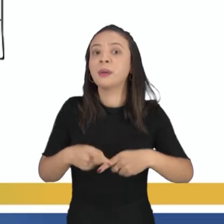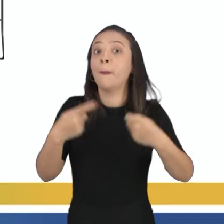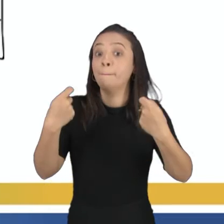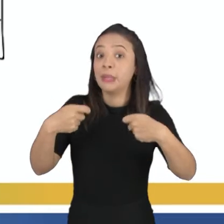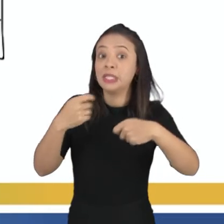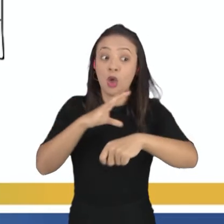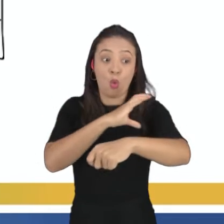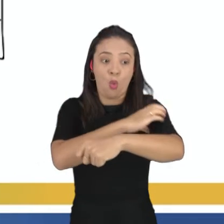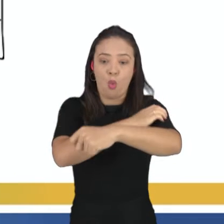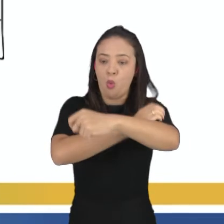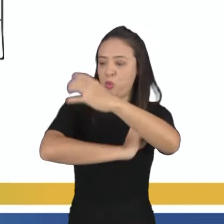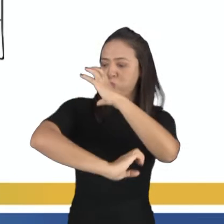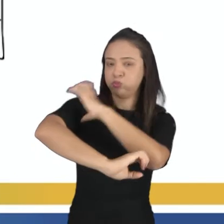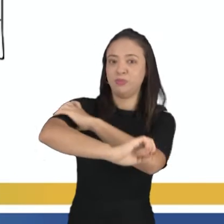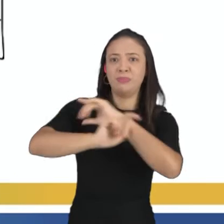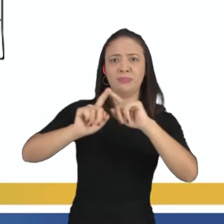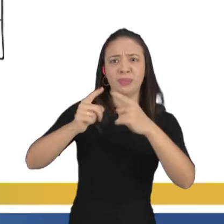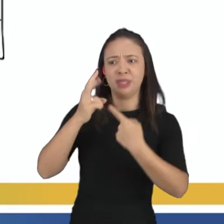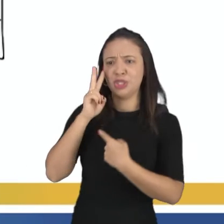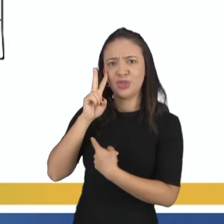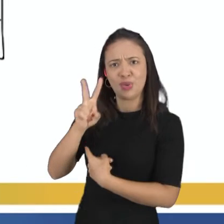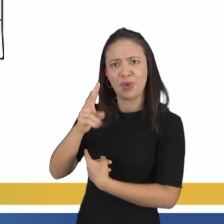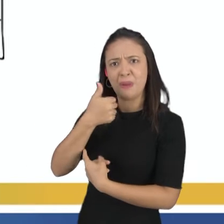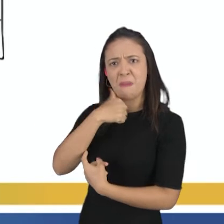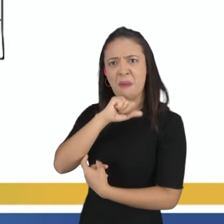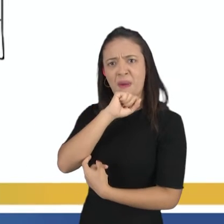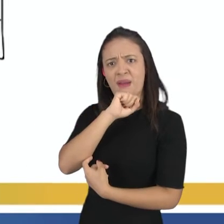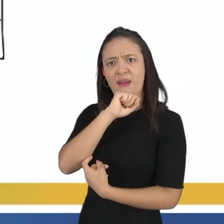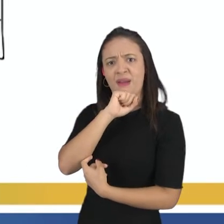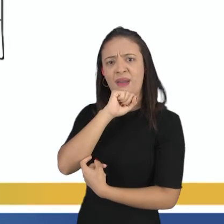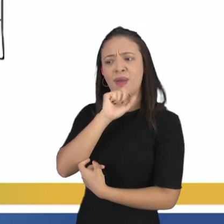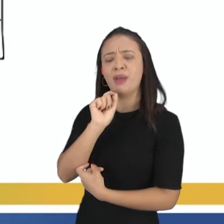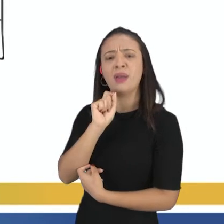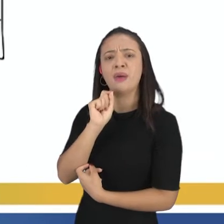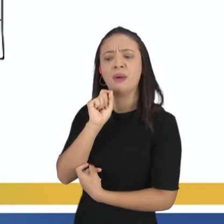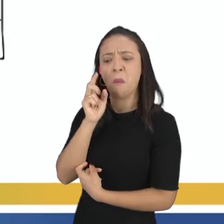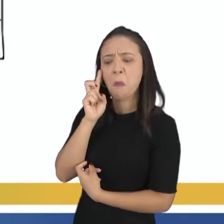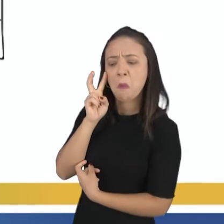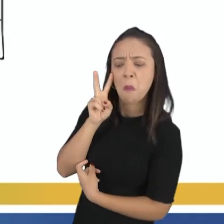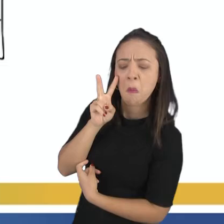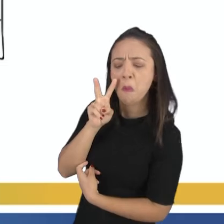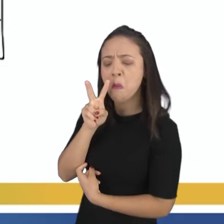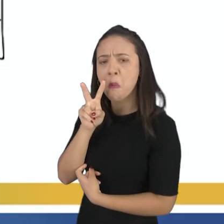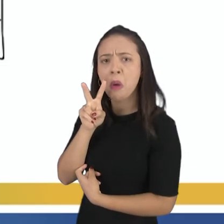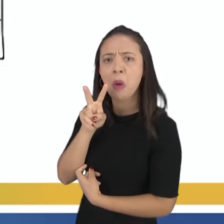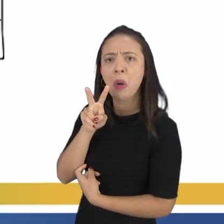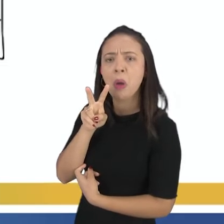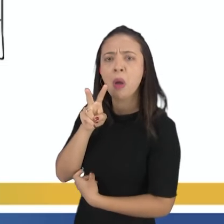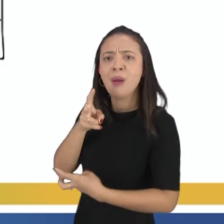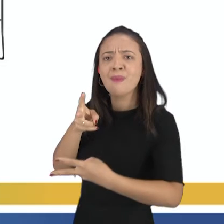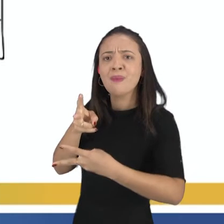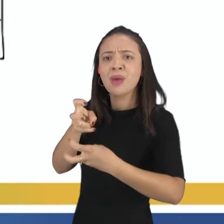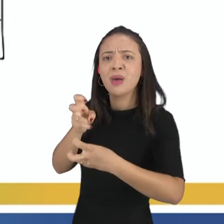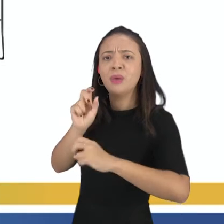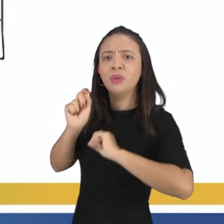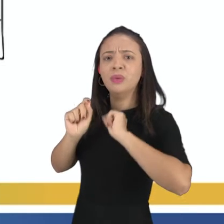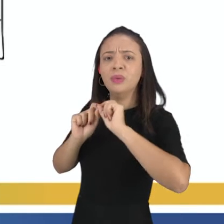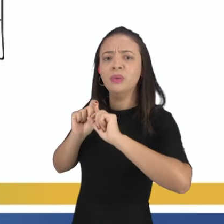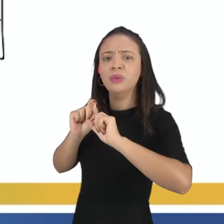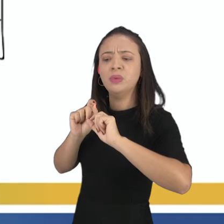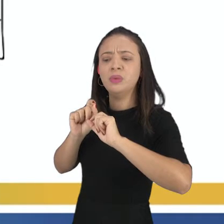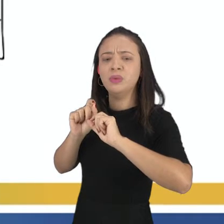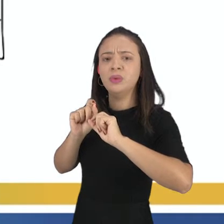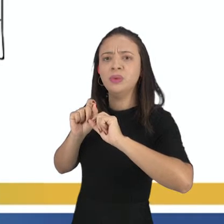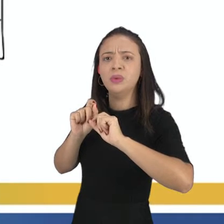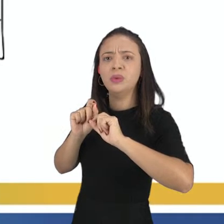ficar forte. Só que ele olha para a mãe dele, né? E aí, ela vai dizer, ele